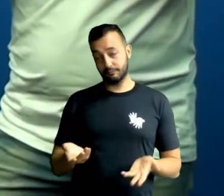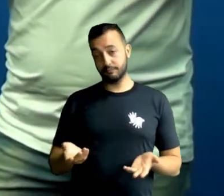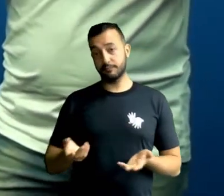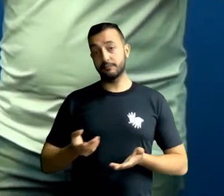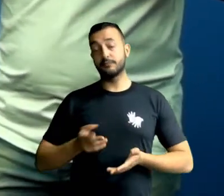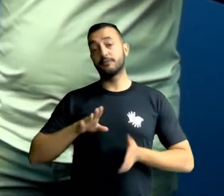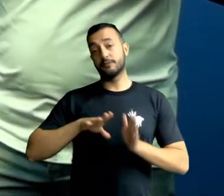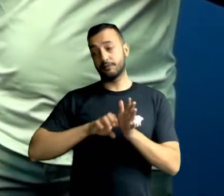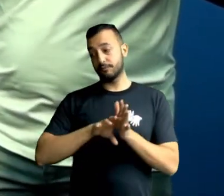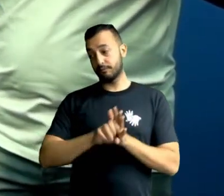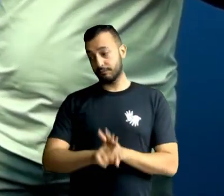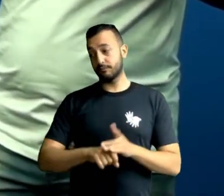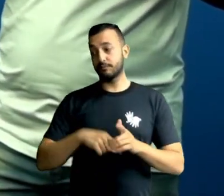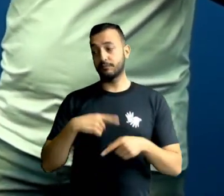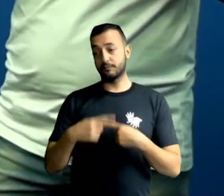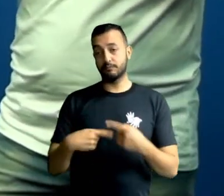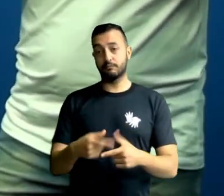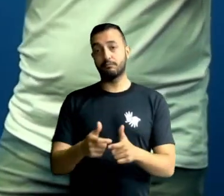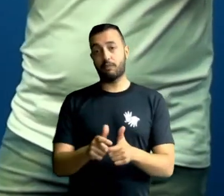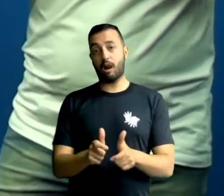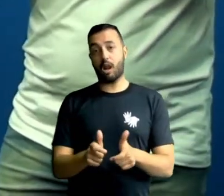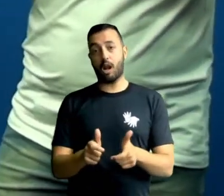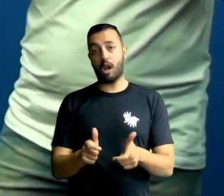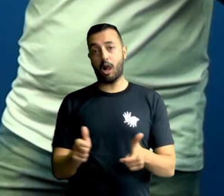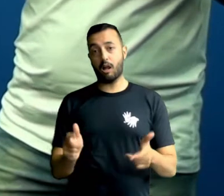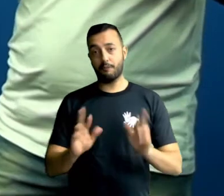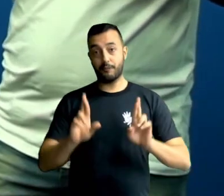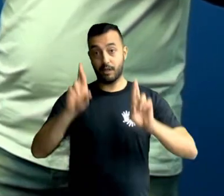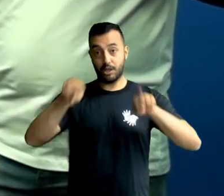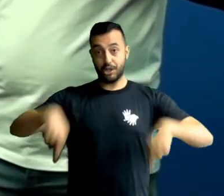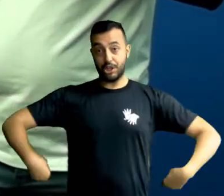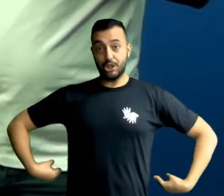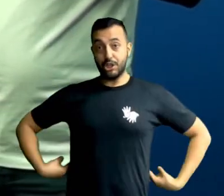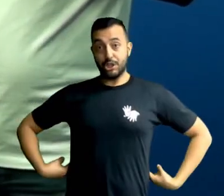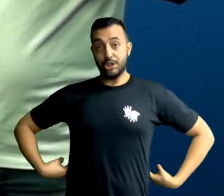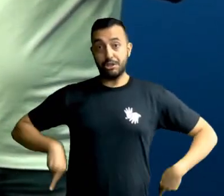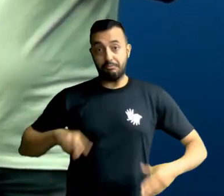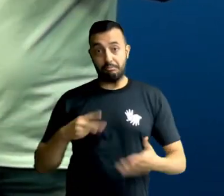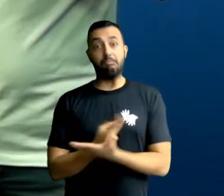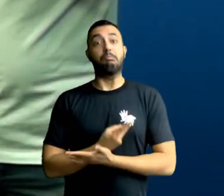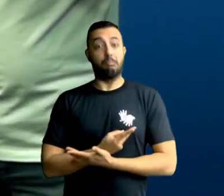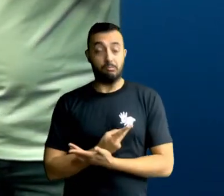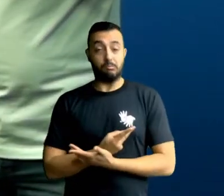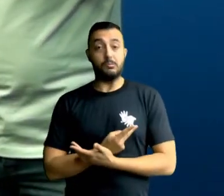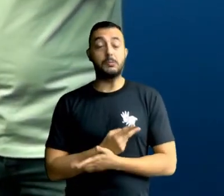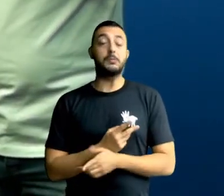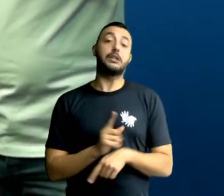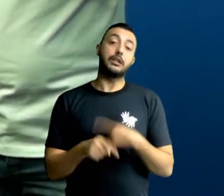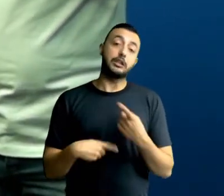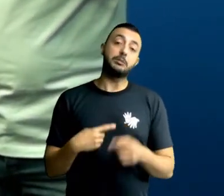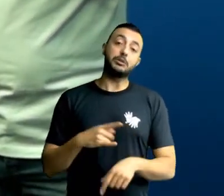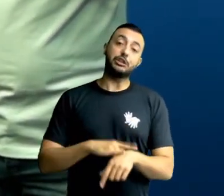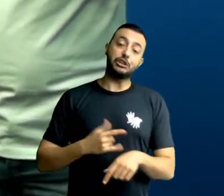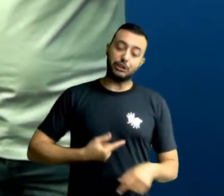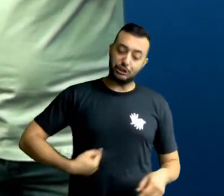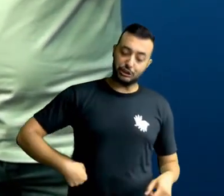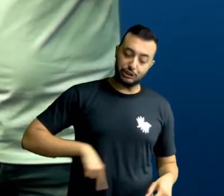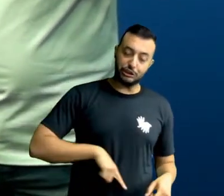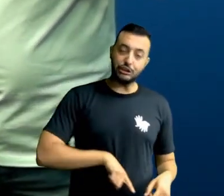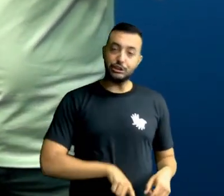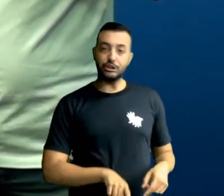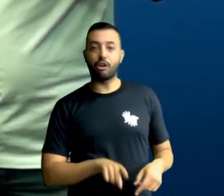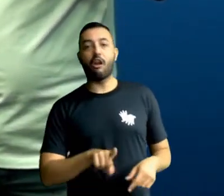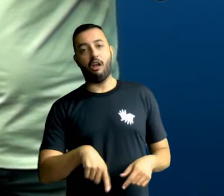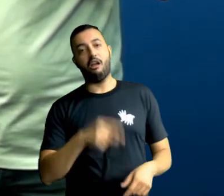Essa leptospira, essa bactéria, se multiplica nos seus rins e passam pelo trato urinário e é eliminada